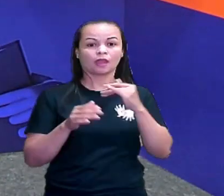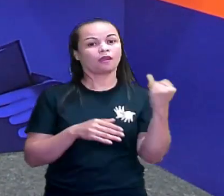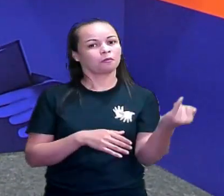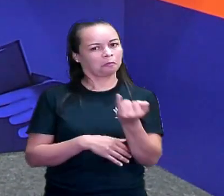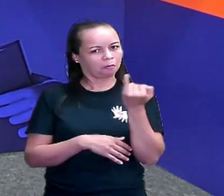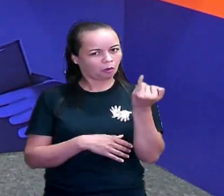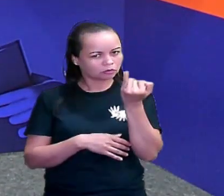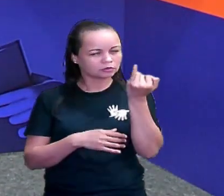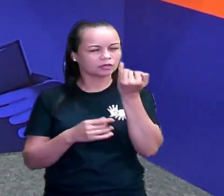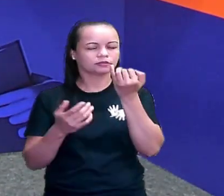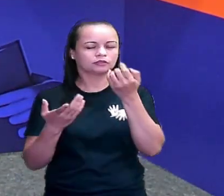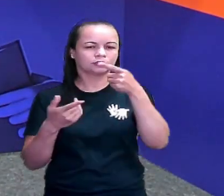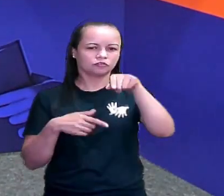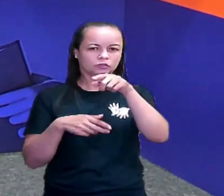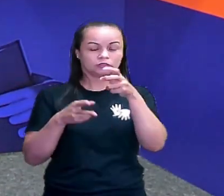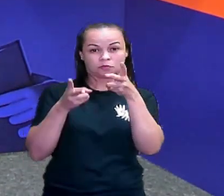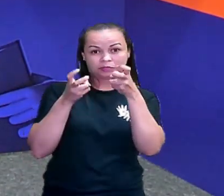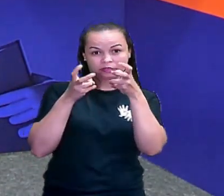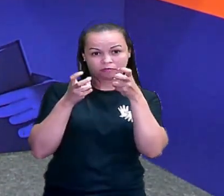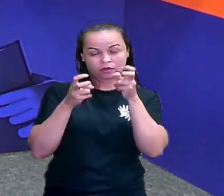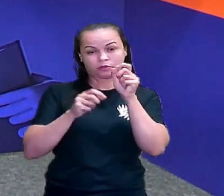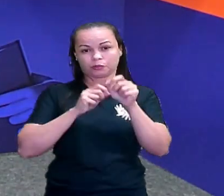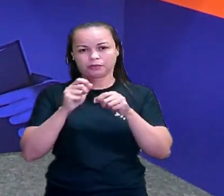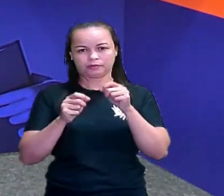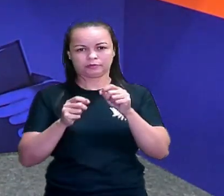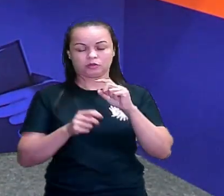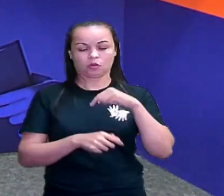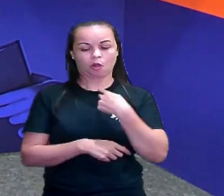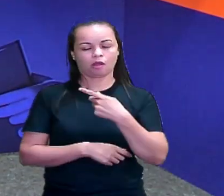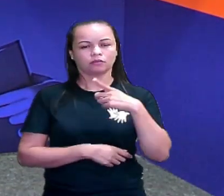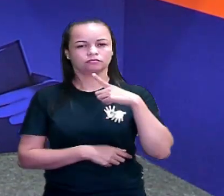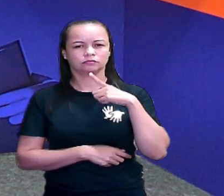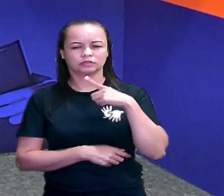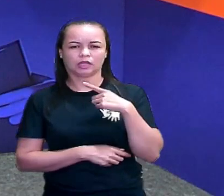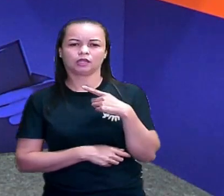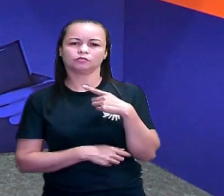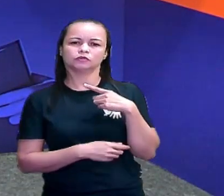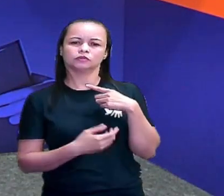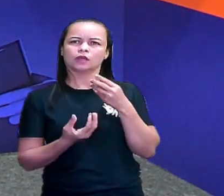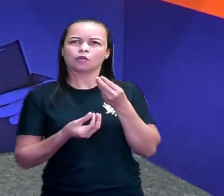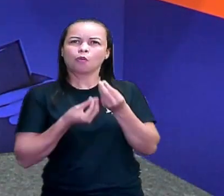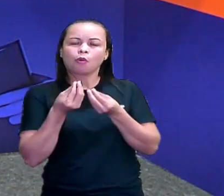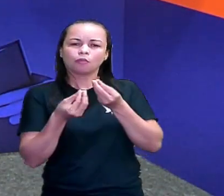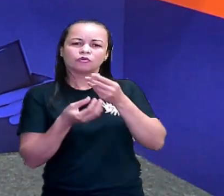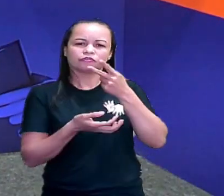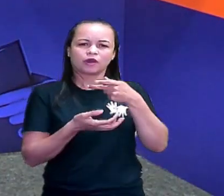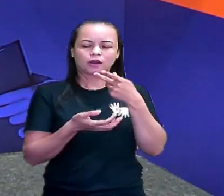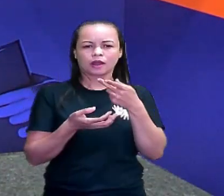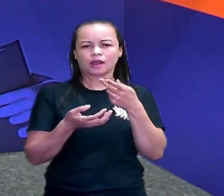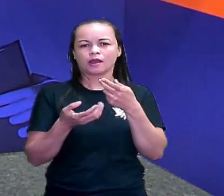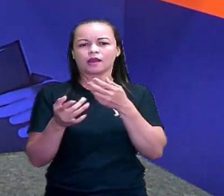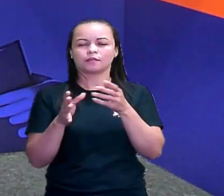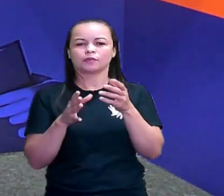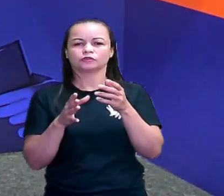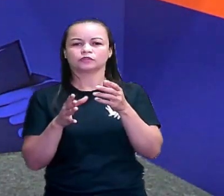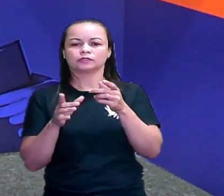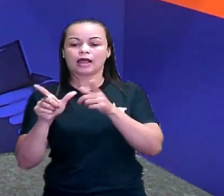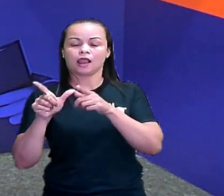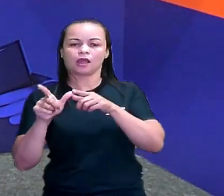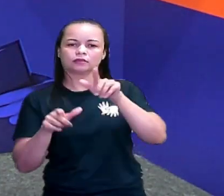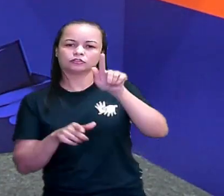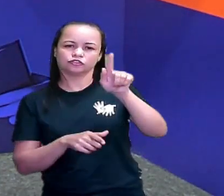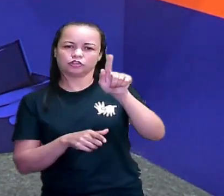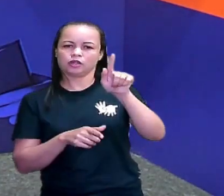vocês observarem que a gente tem a pronúncia da letra G em espanhol como se a